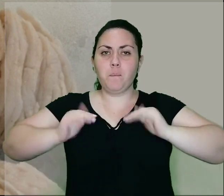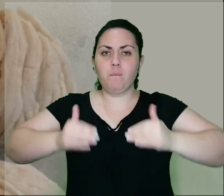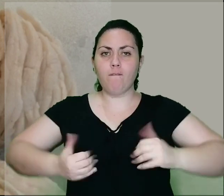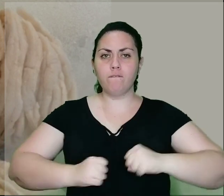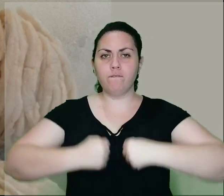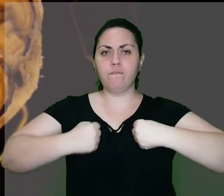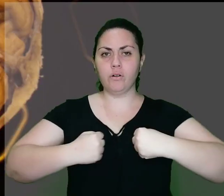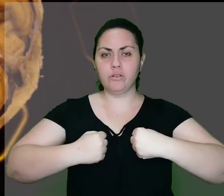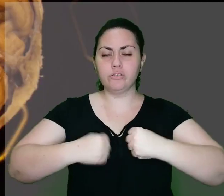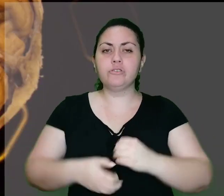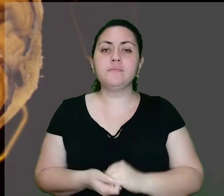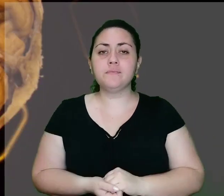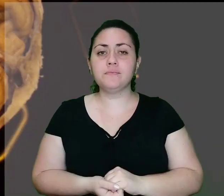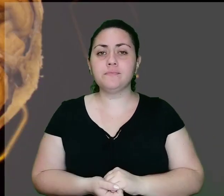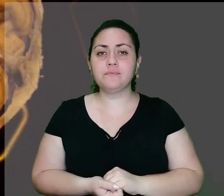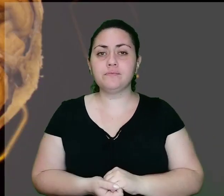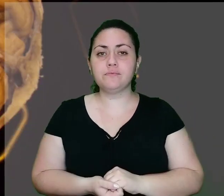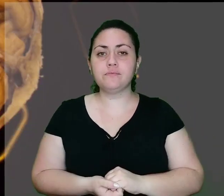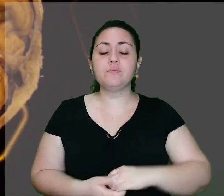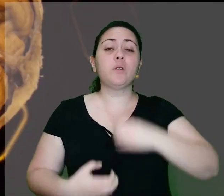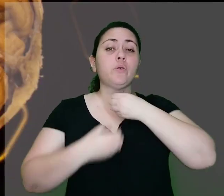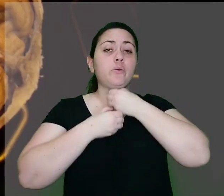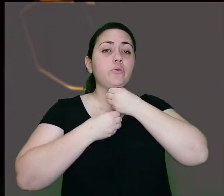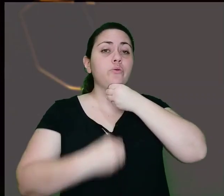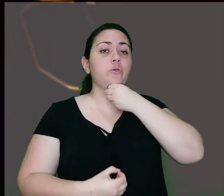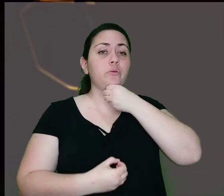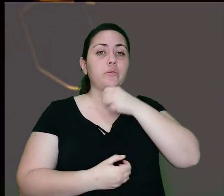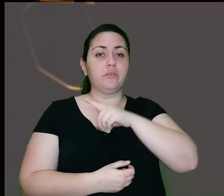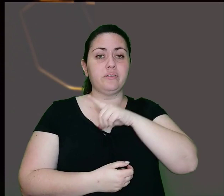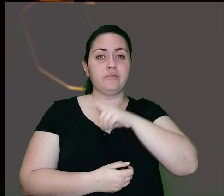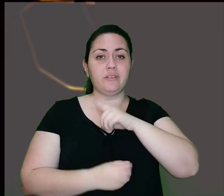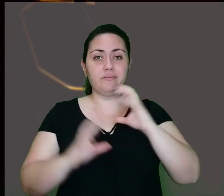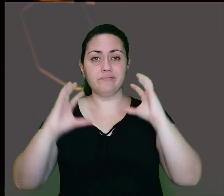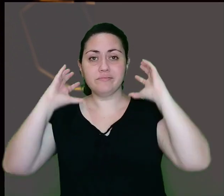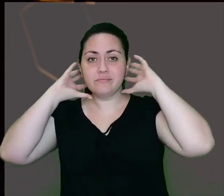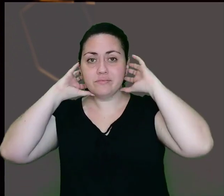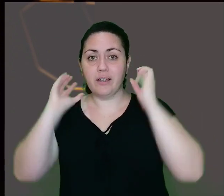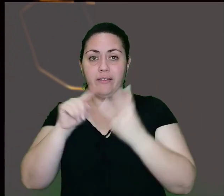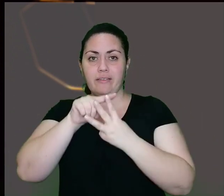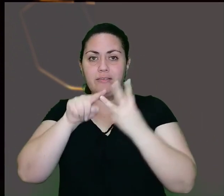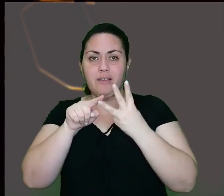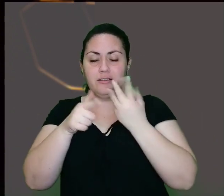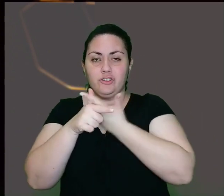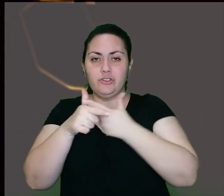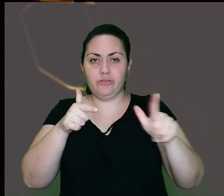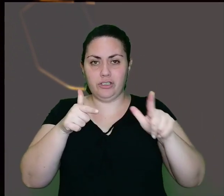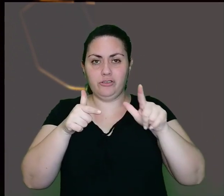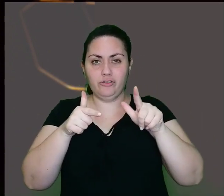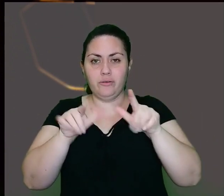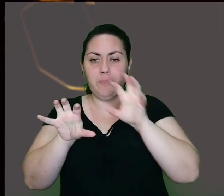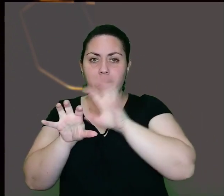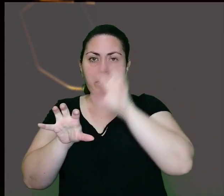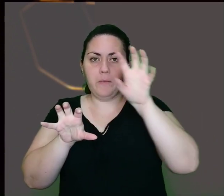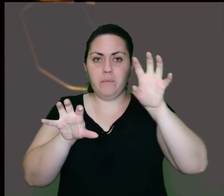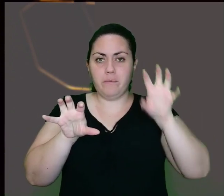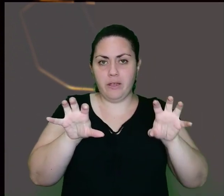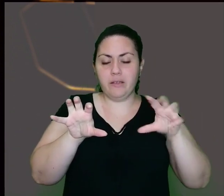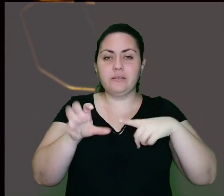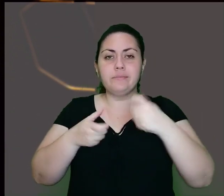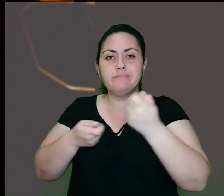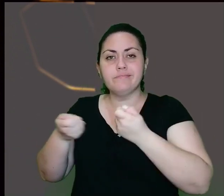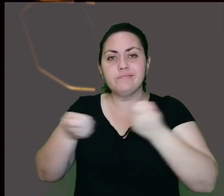tônus muscular. O tronco encefálico é dividido em mesencéfalo, ponte e bulbo. Ele é responsável